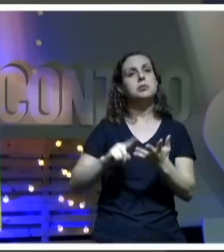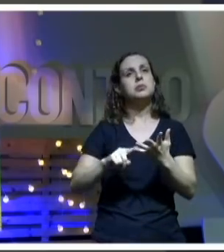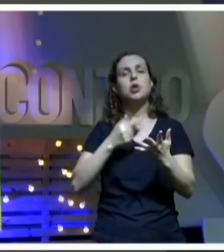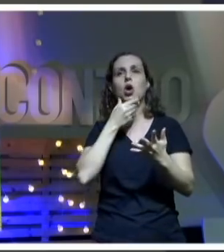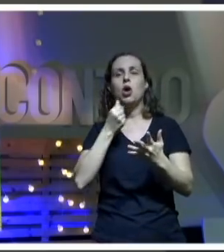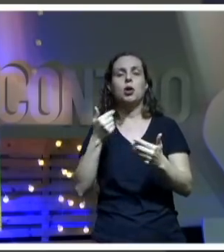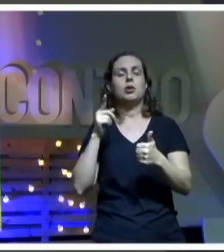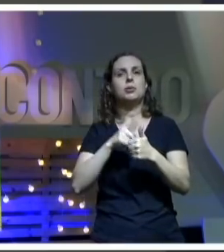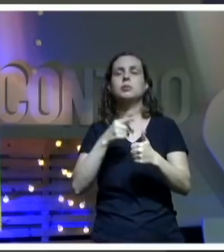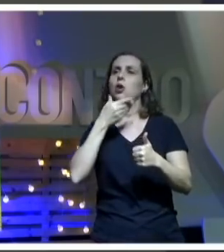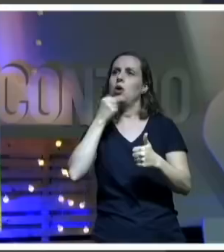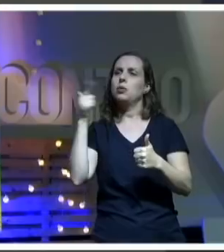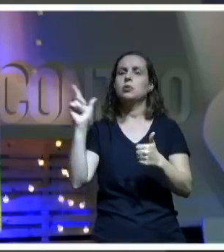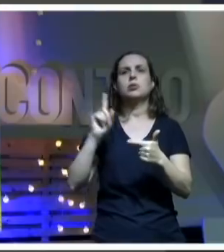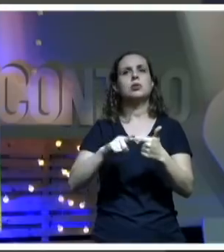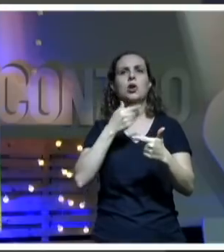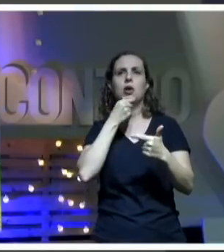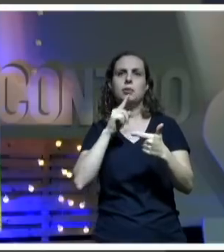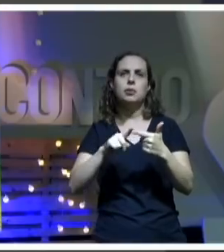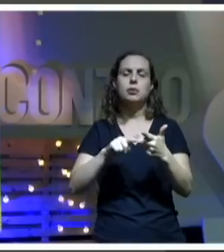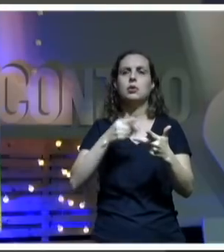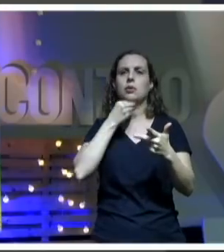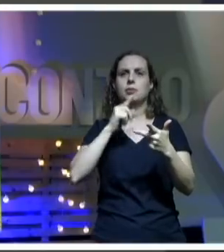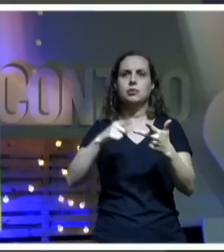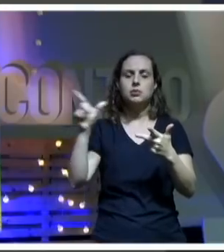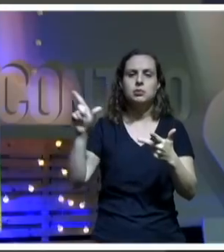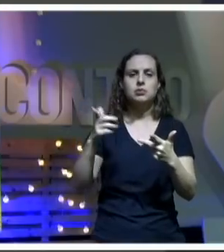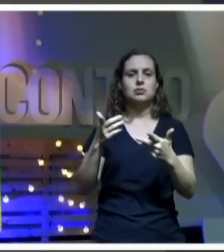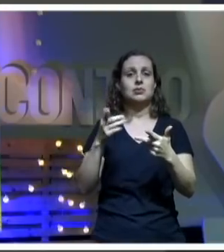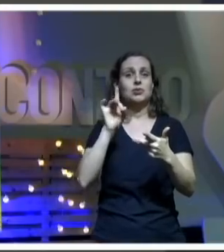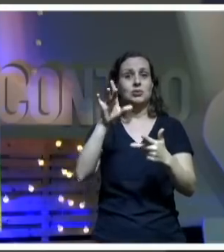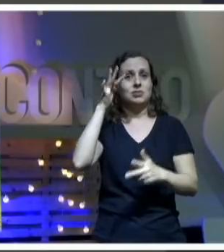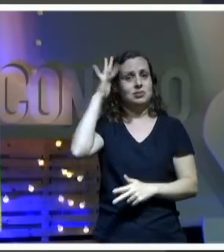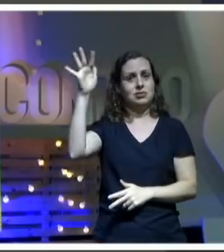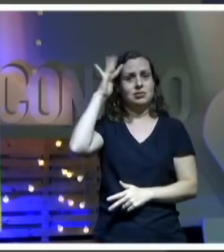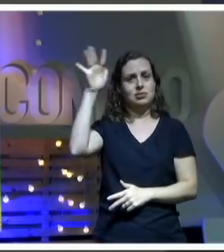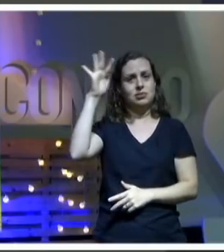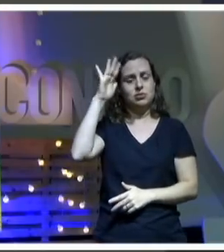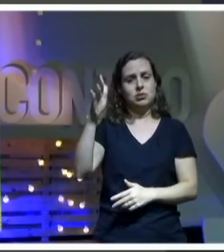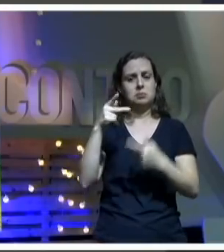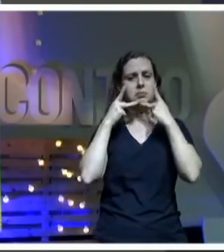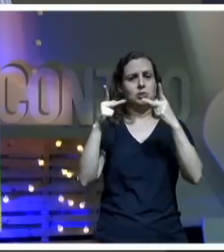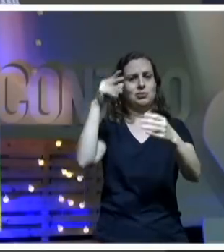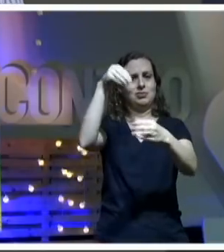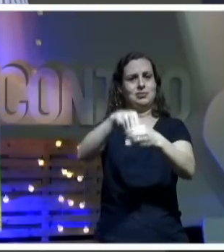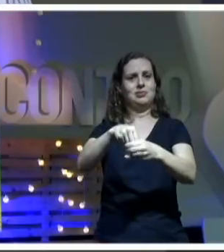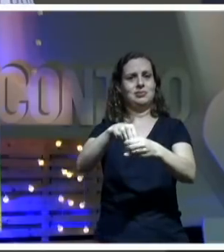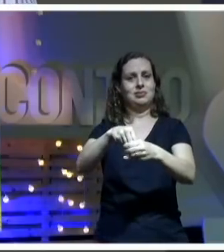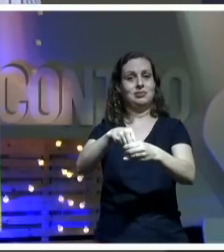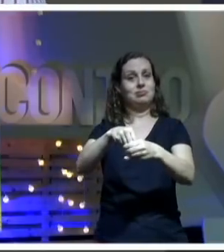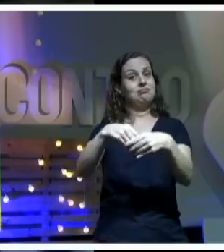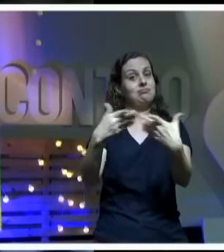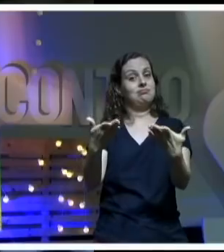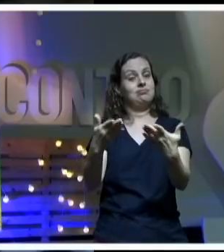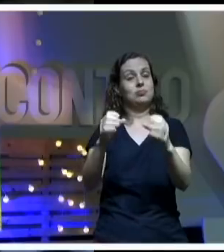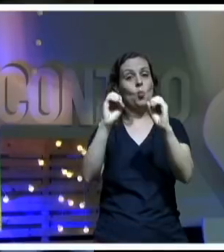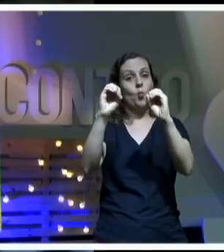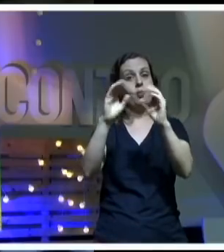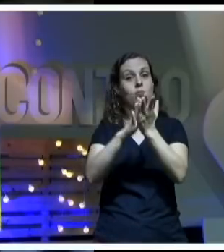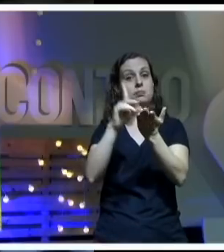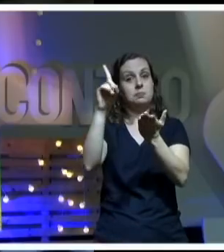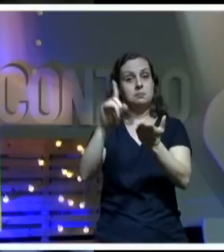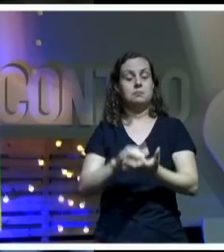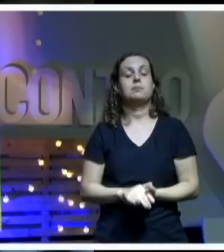junto com o anticlericalismo característico da igreja evangélica brasileira odebrecht